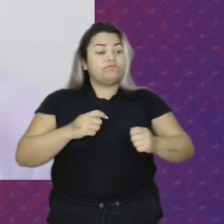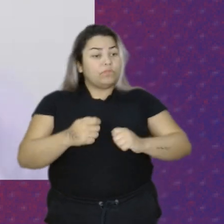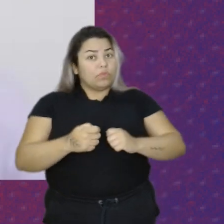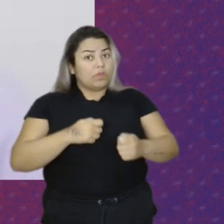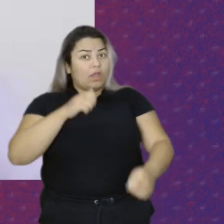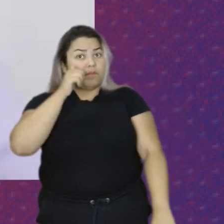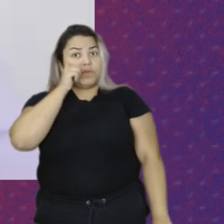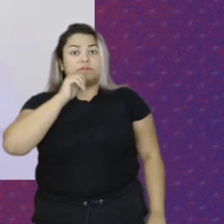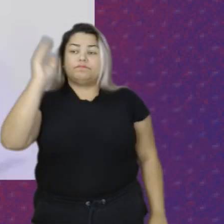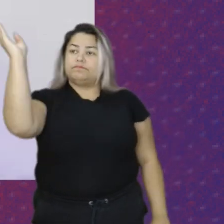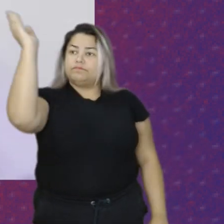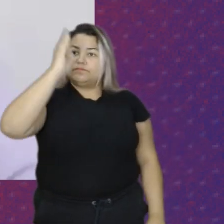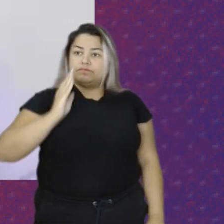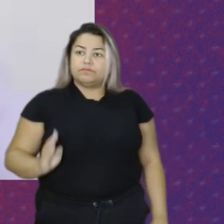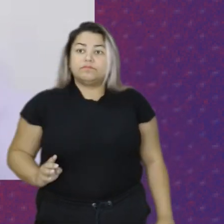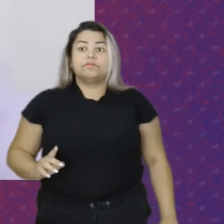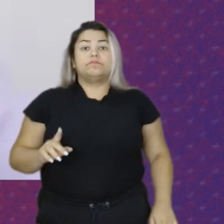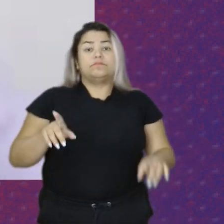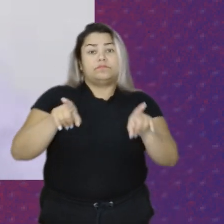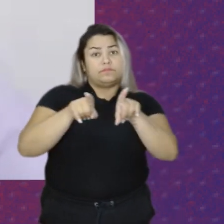Mulheres Brasileiras, a AMB,